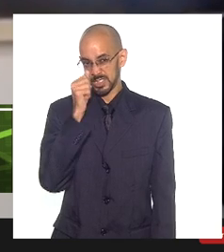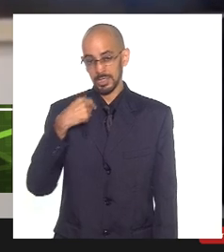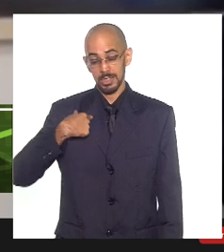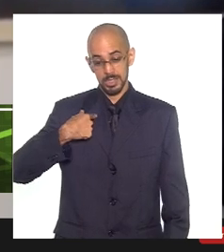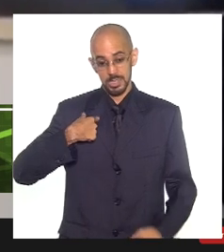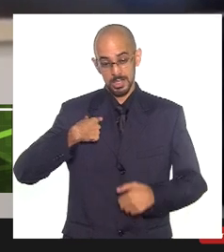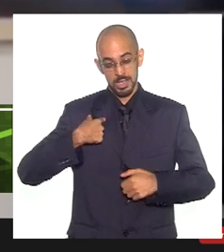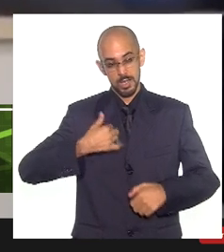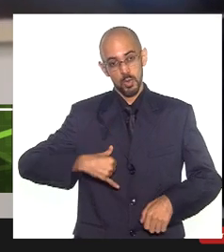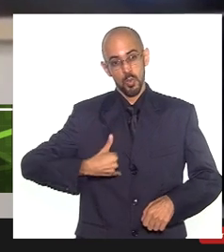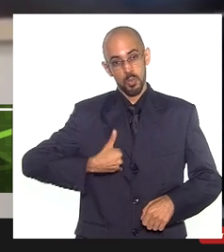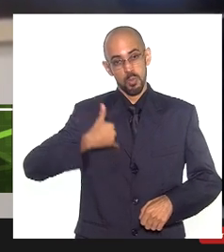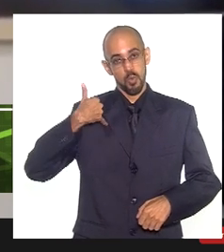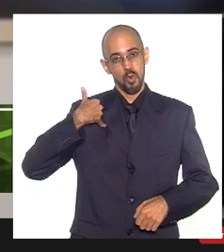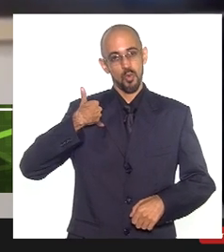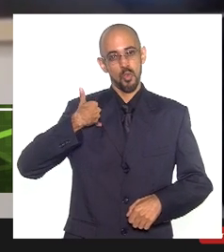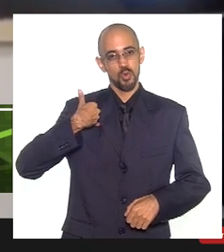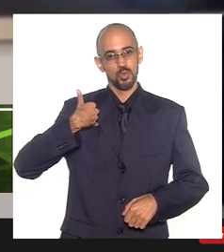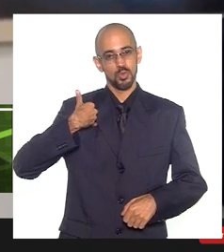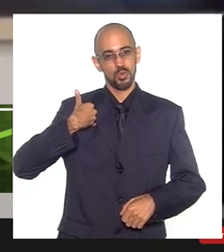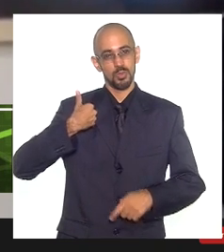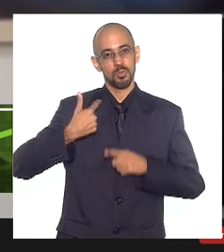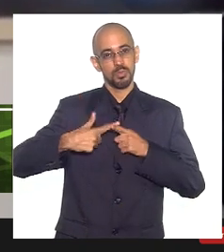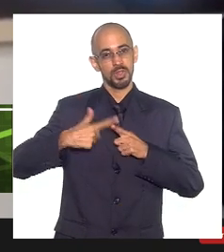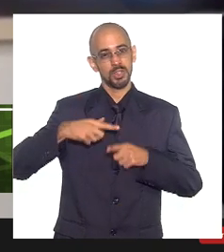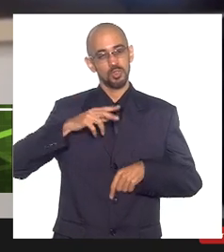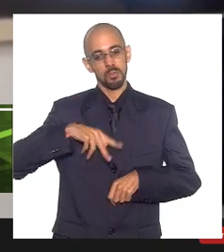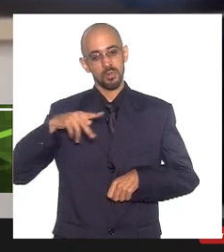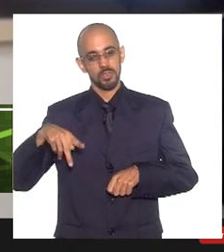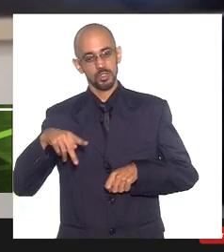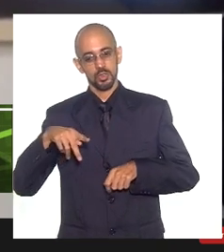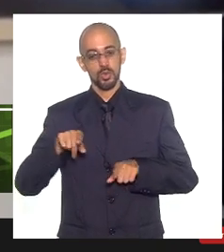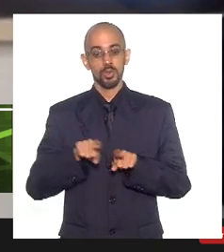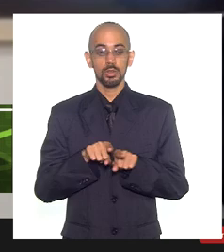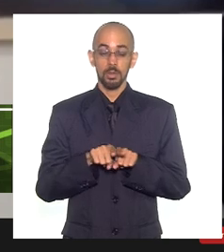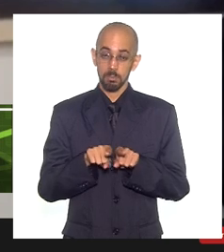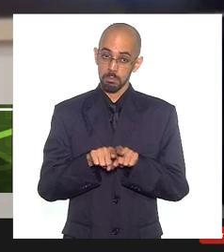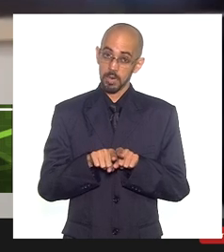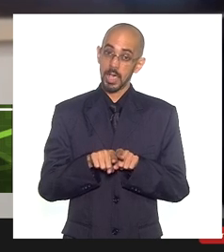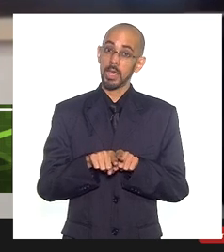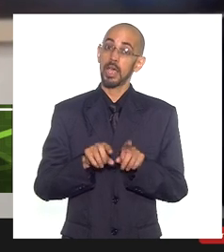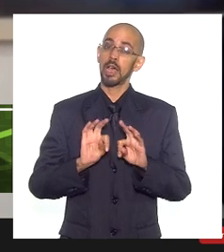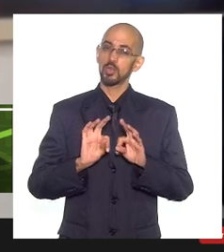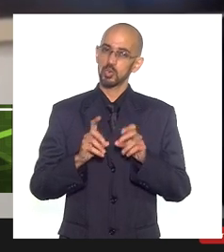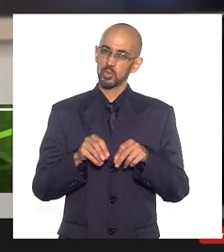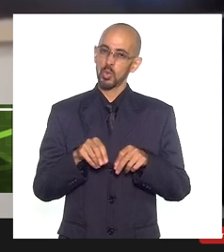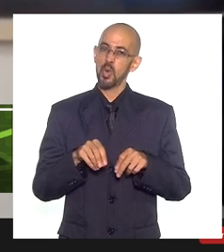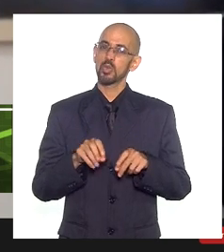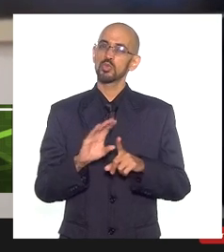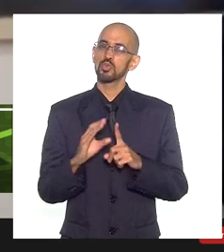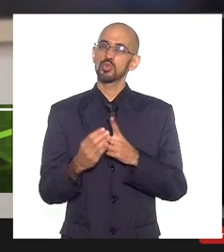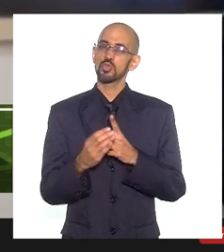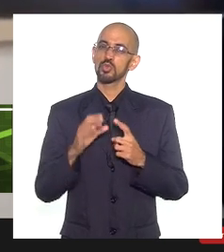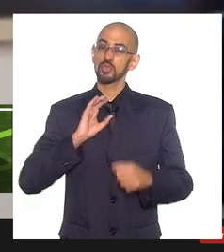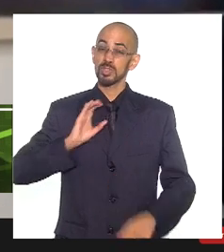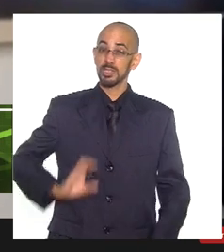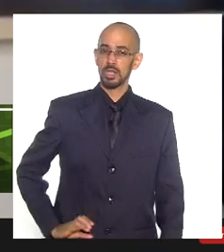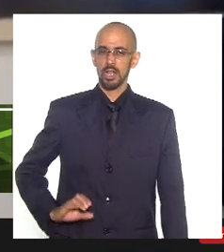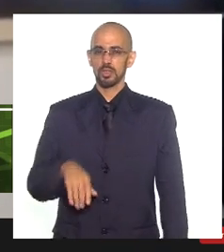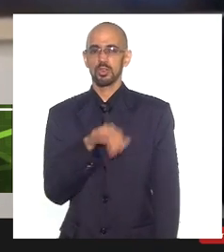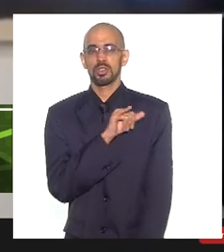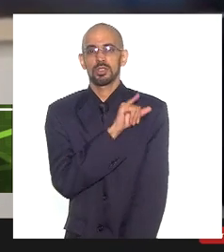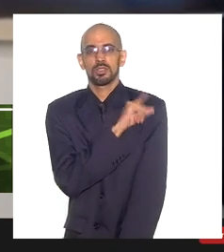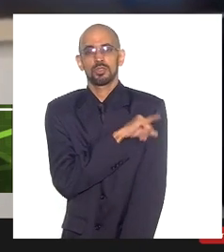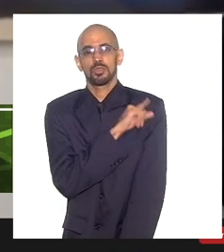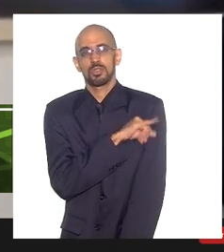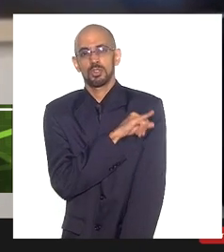professor, me orgulho muito e da qual todos os fluminenses também se orgulham, devem se orgulhar pela sua relevância.